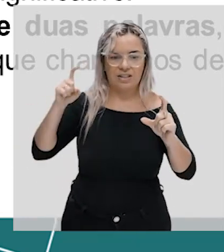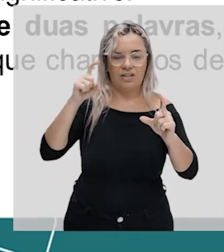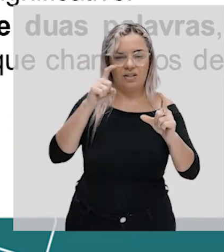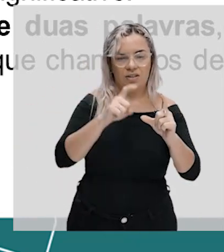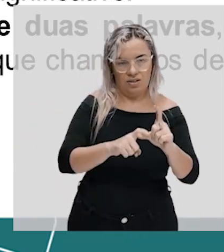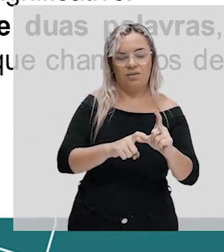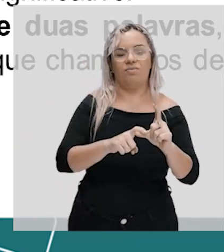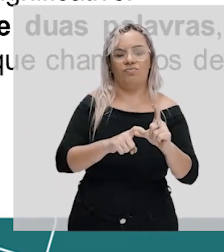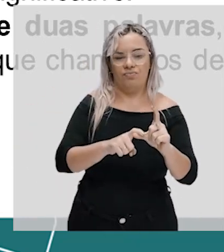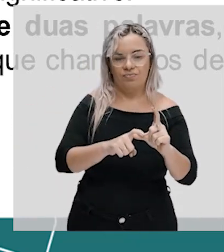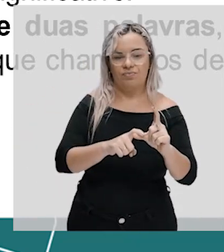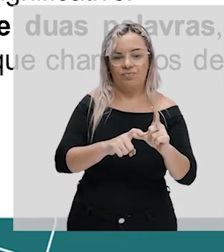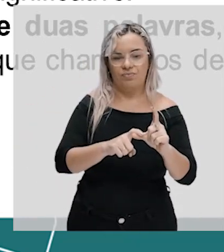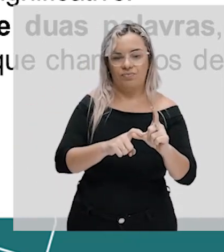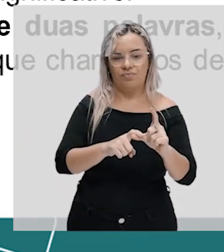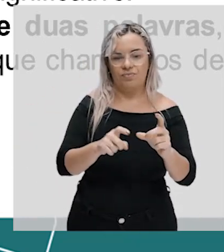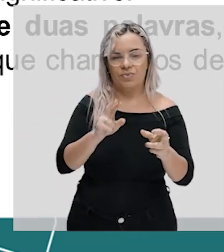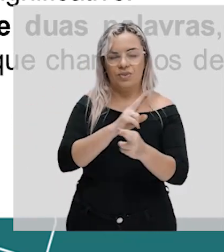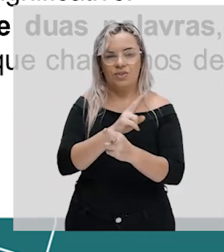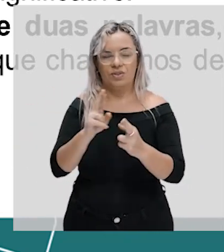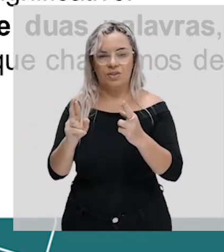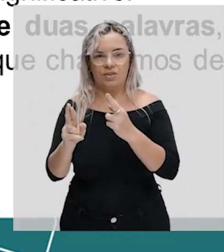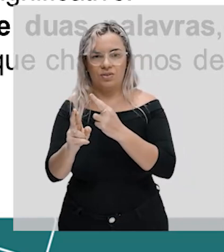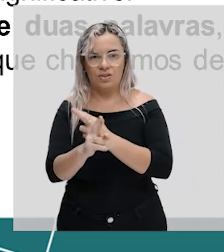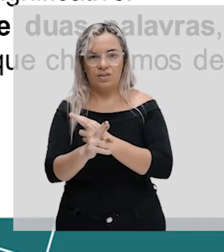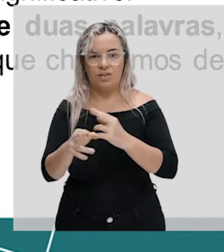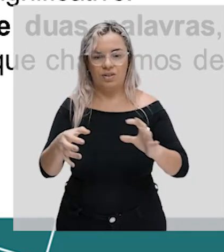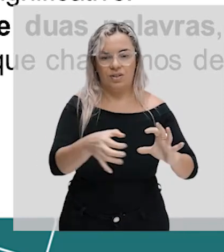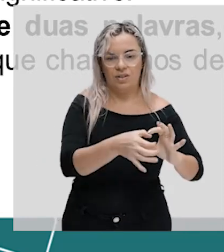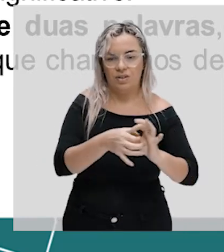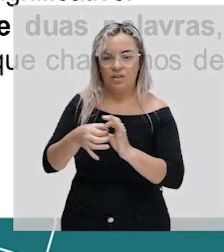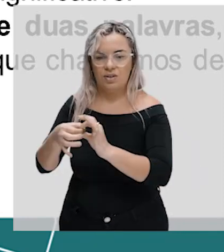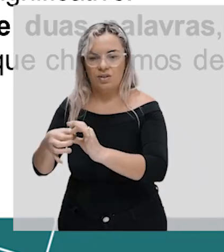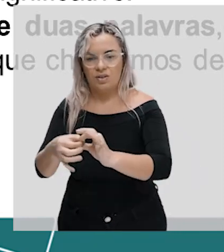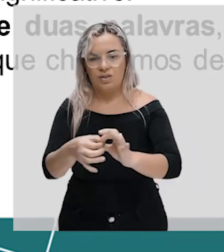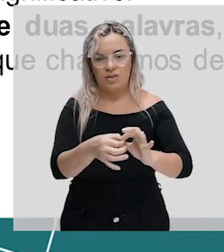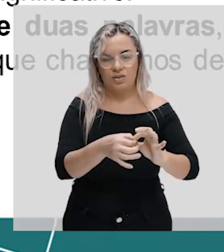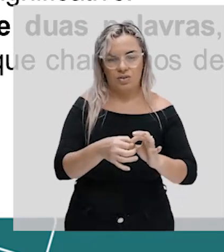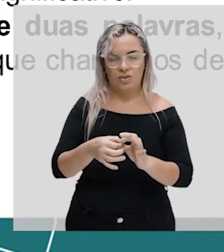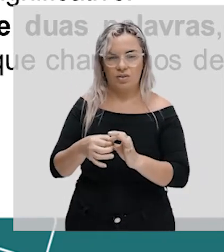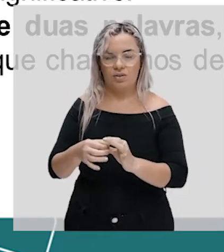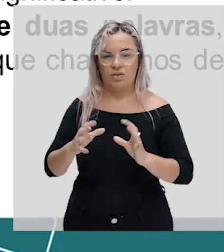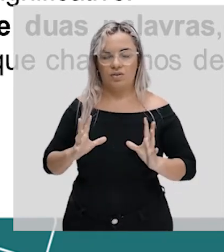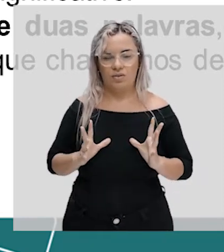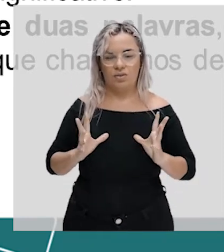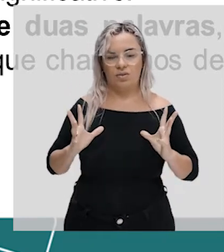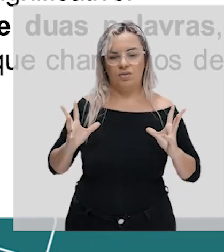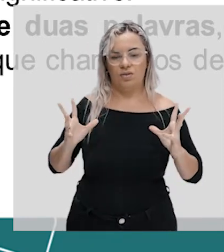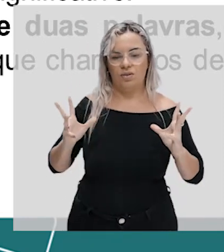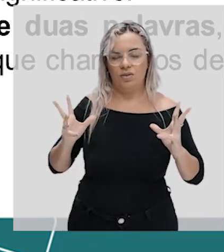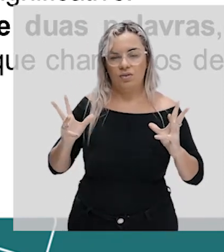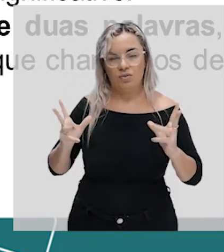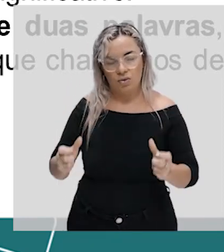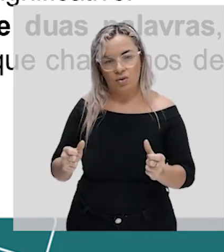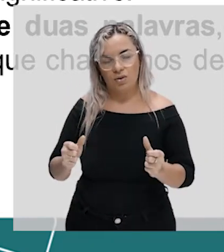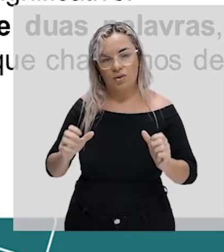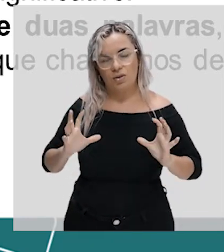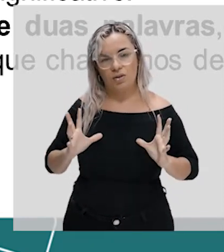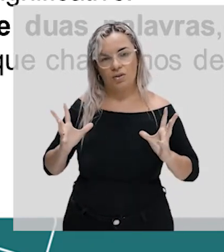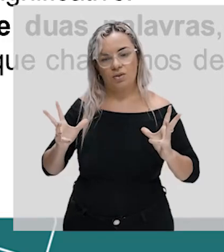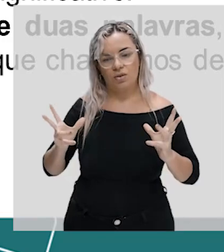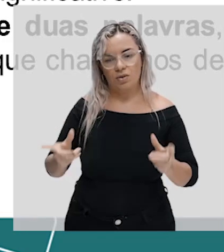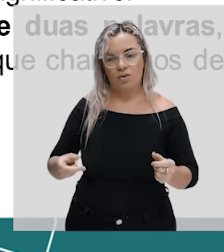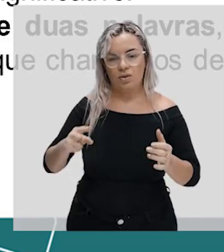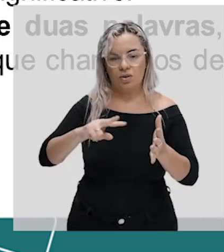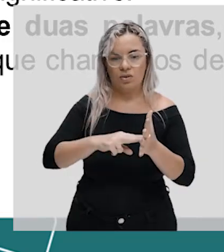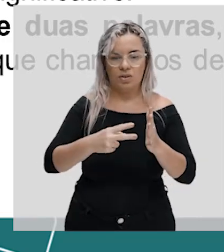uma dependência, e vão também se relacionar. Então, com a sintaxe, essa relação de dependência vai se